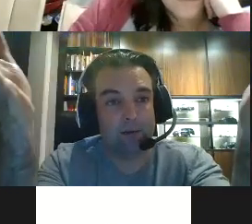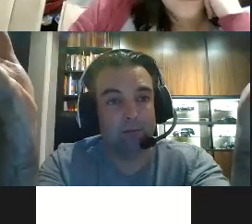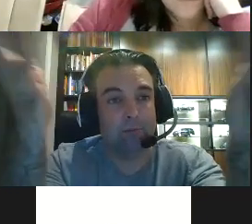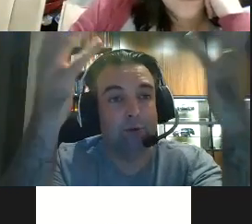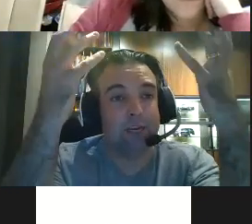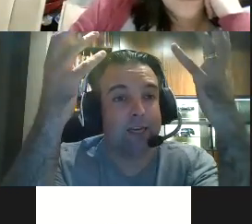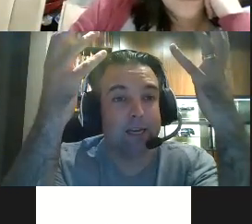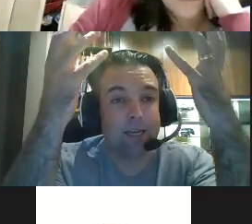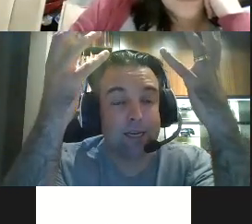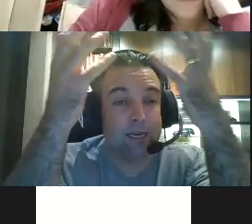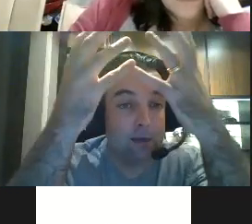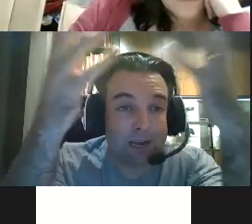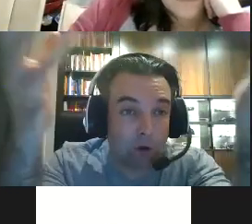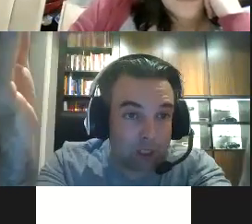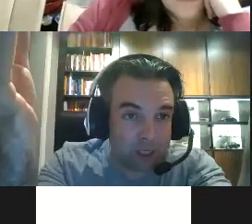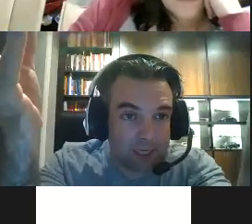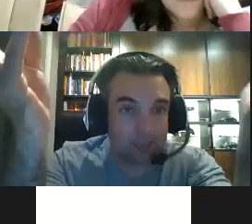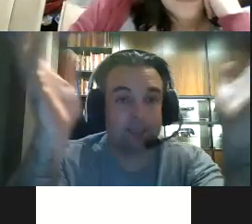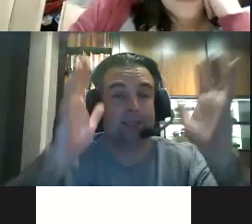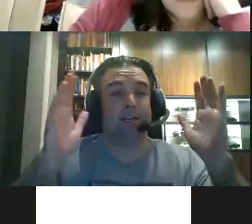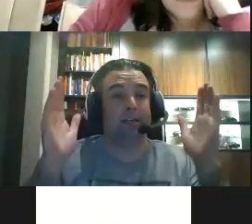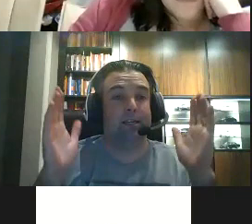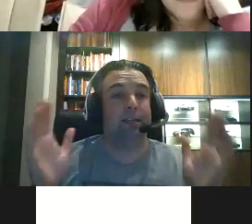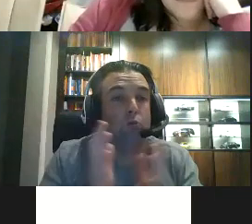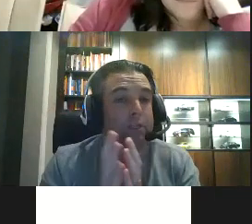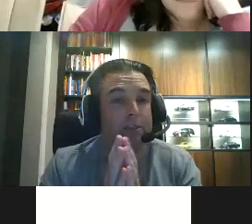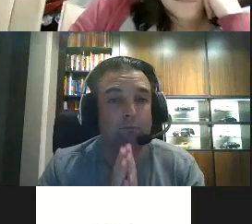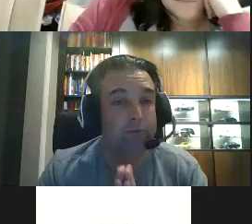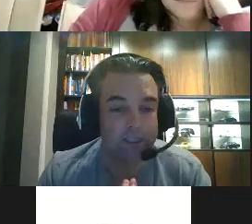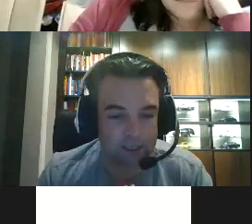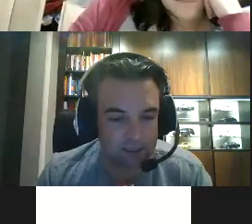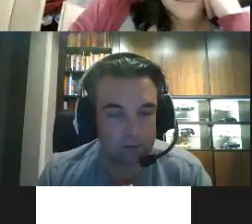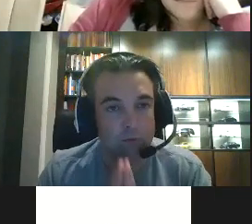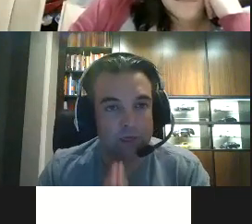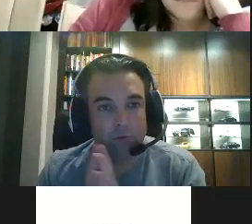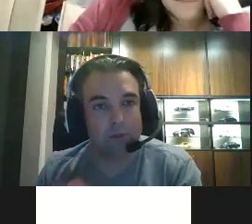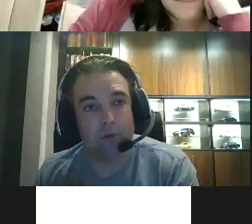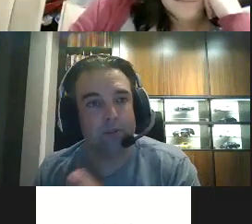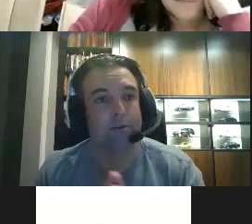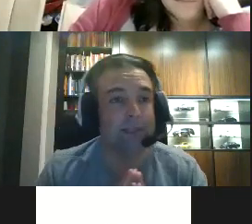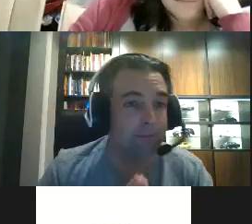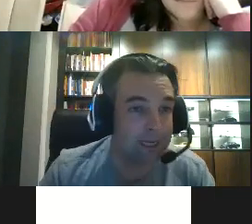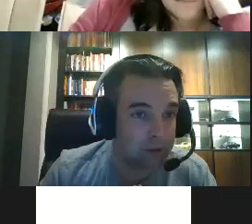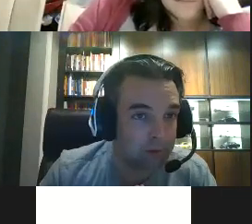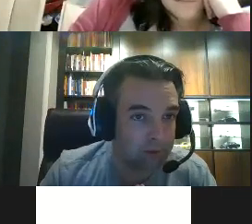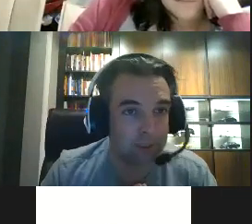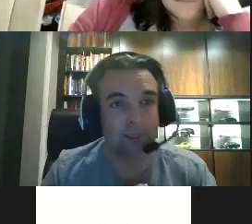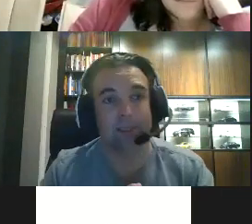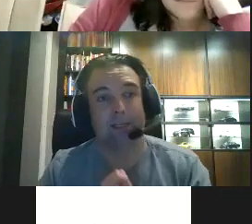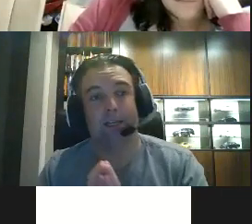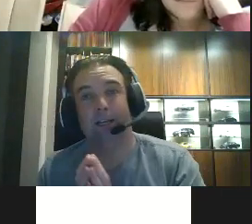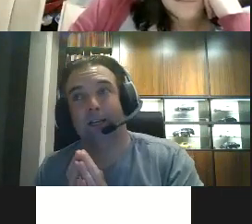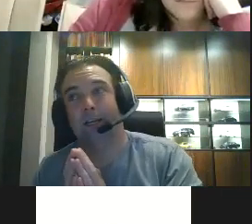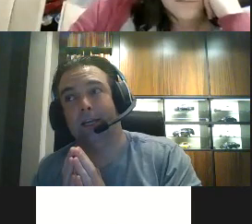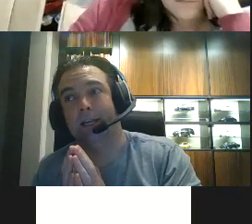dela. Porque não há lógica. Tem coisas que são físicas. 1 mais 1 é 2, isso é matemático.